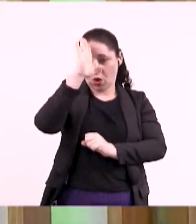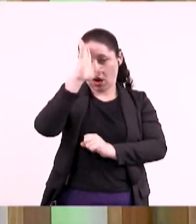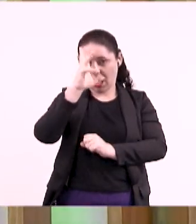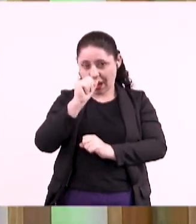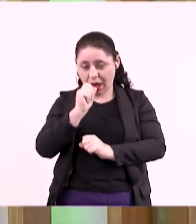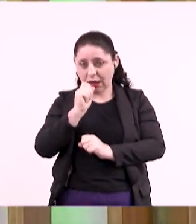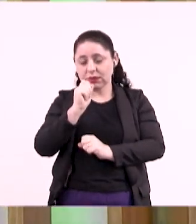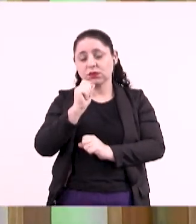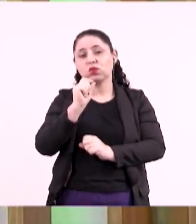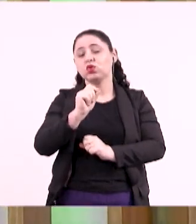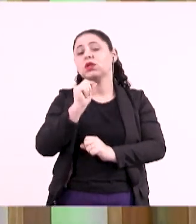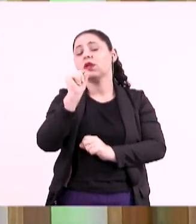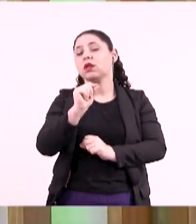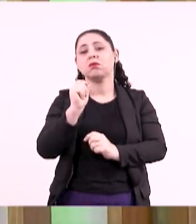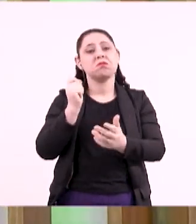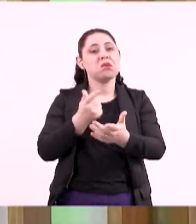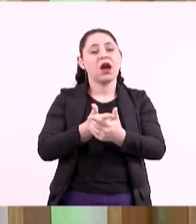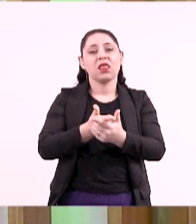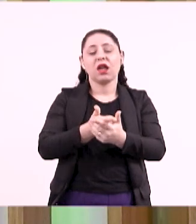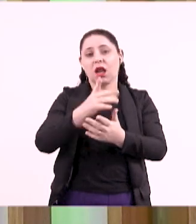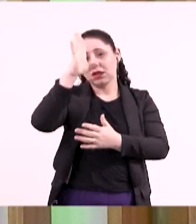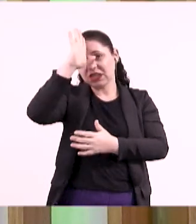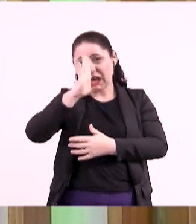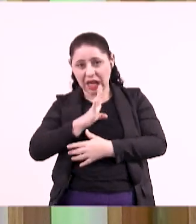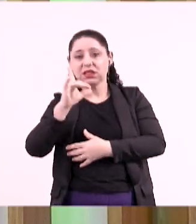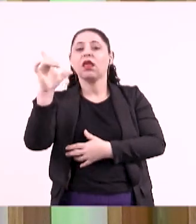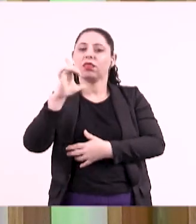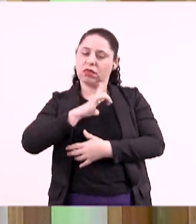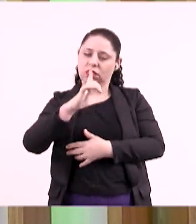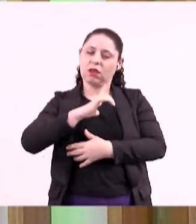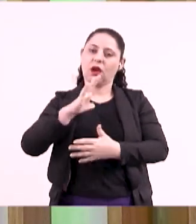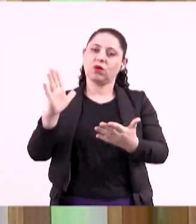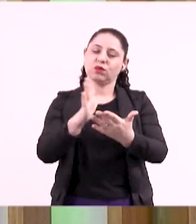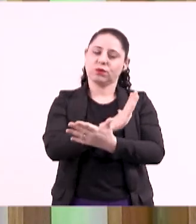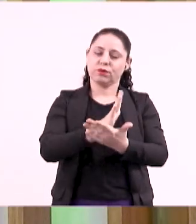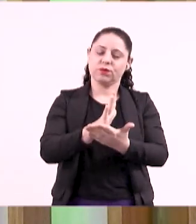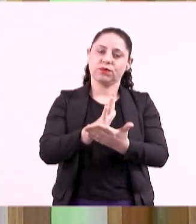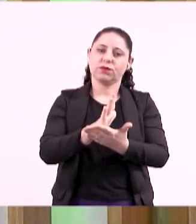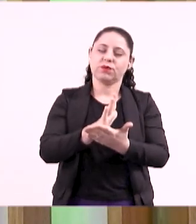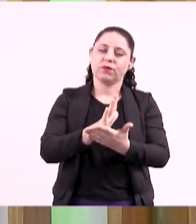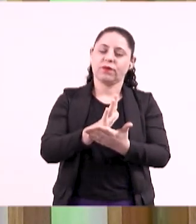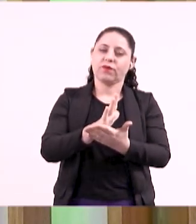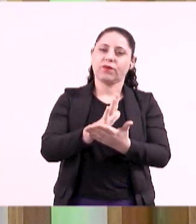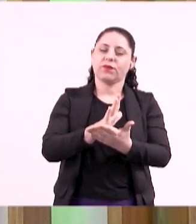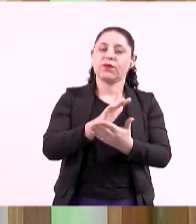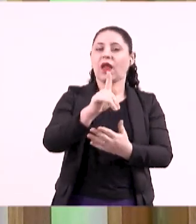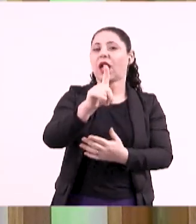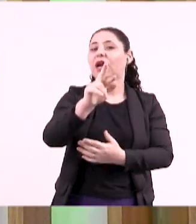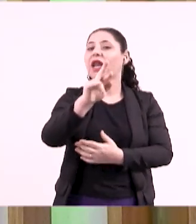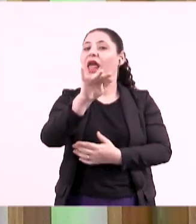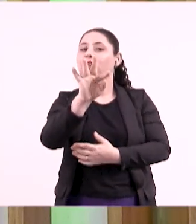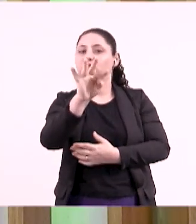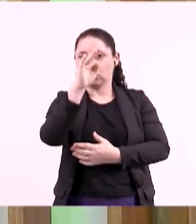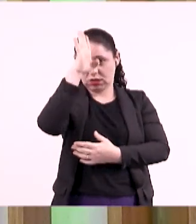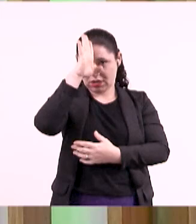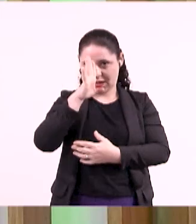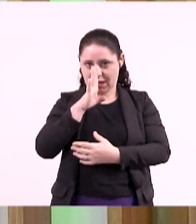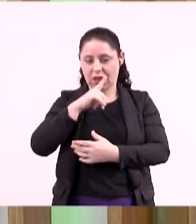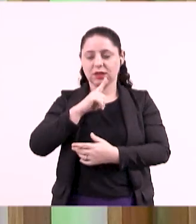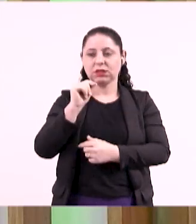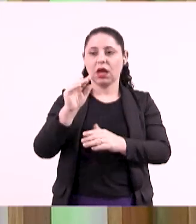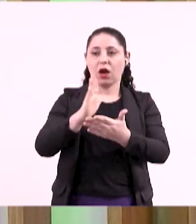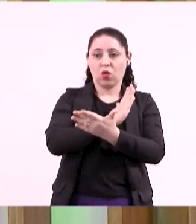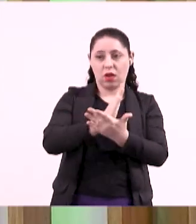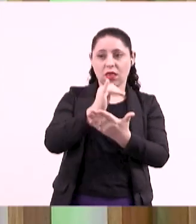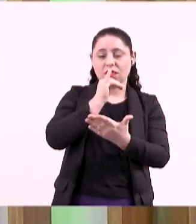da contribuição previdenciária alguns servidores aposentados, aliás, os servidores aposentados de uma determinada faixa de renda e que